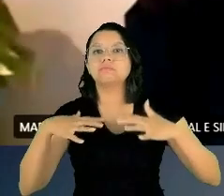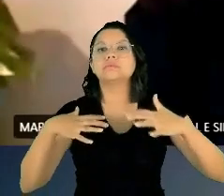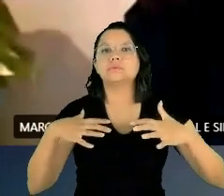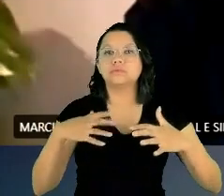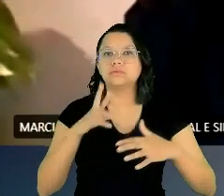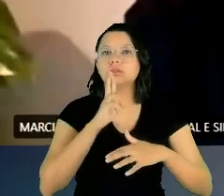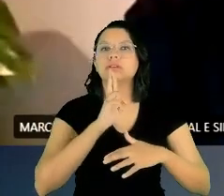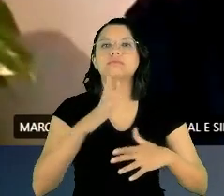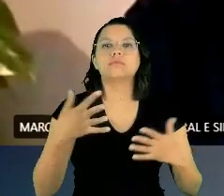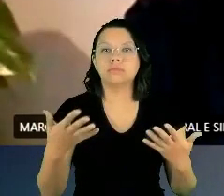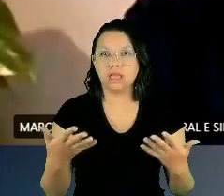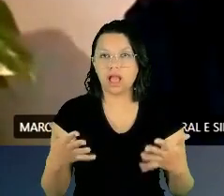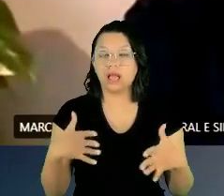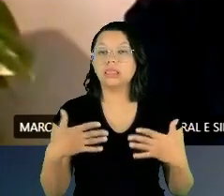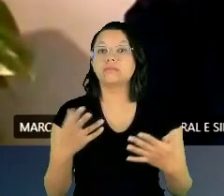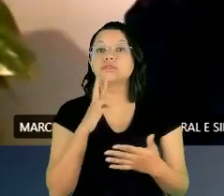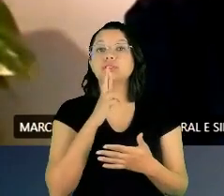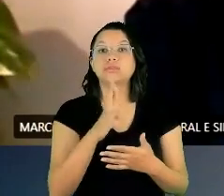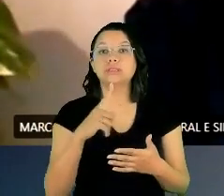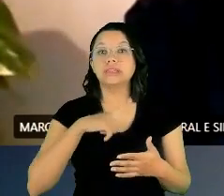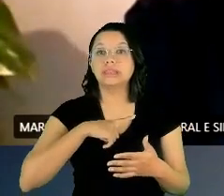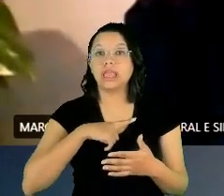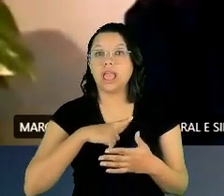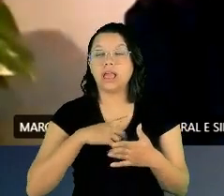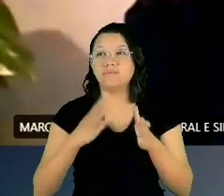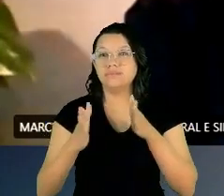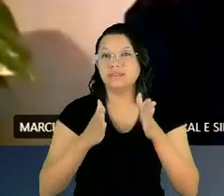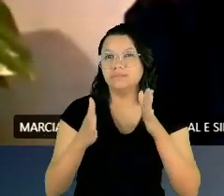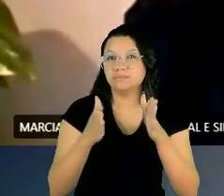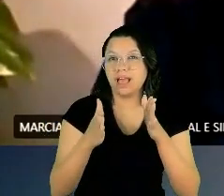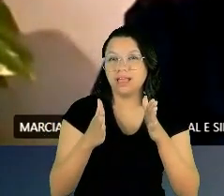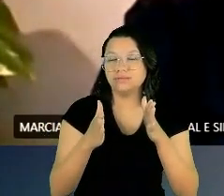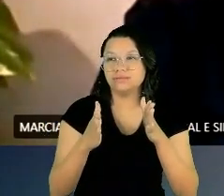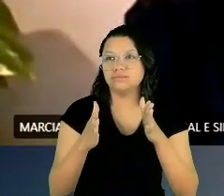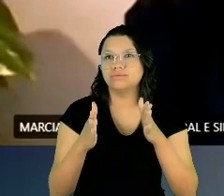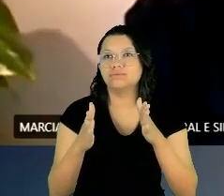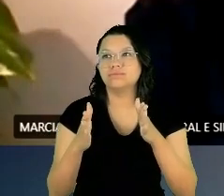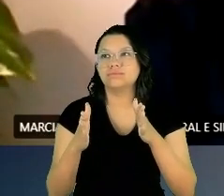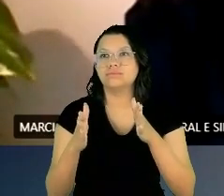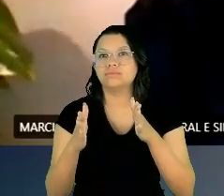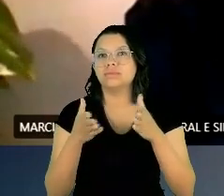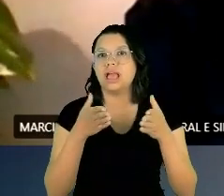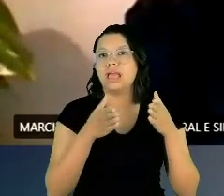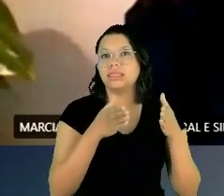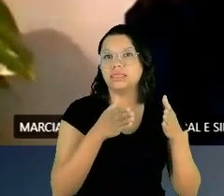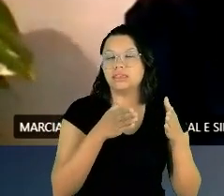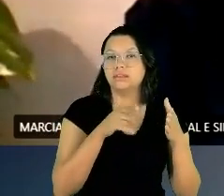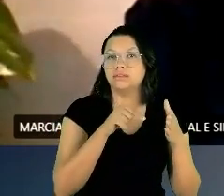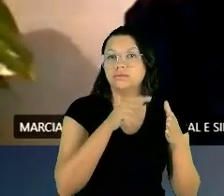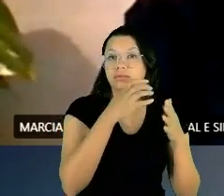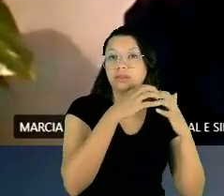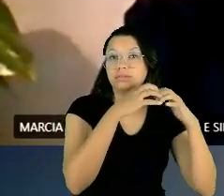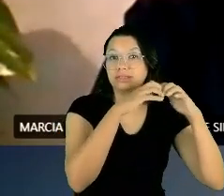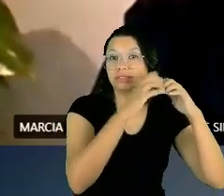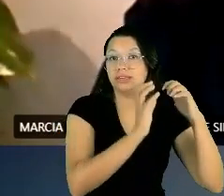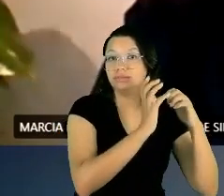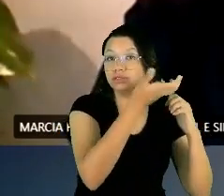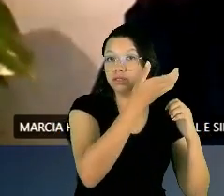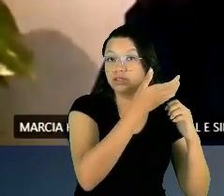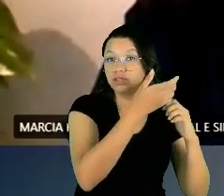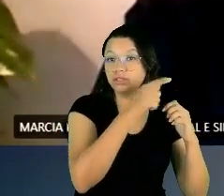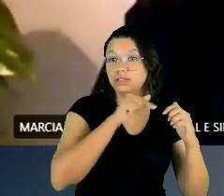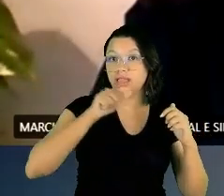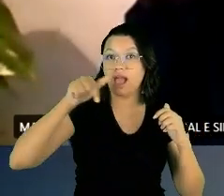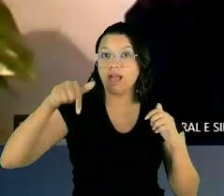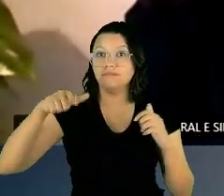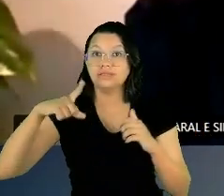ato motor, né, você responder. Então, você responder tem um delay entre o teu cérebro decidir para